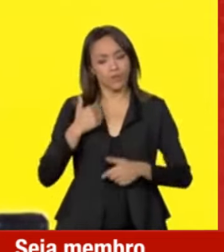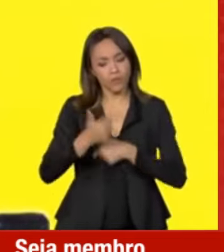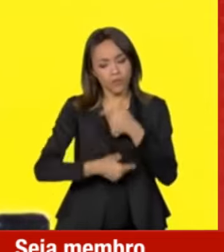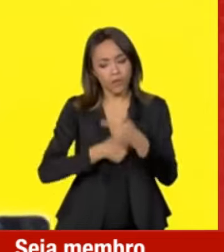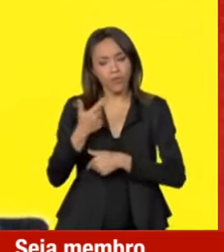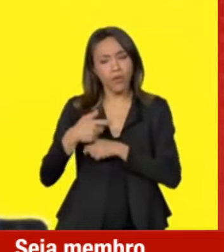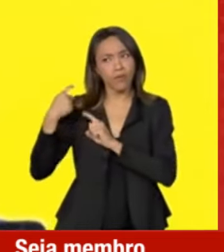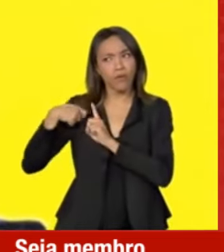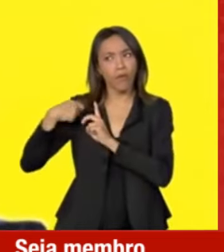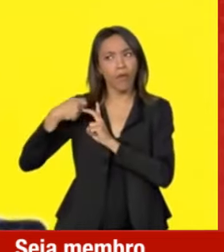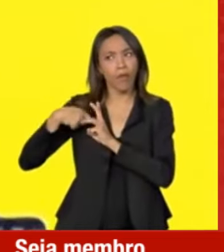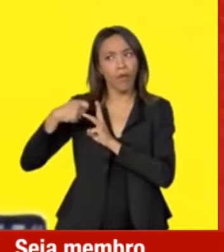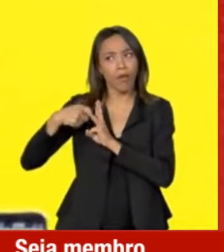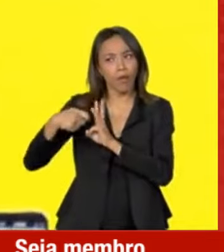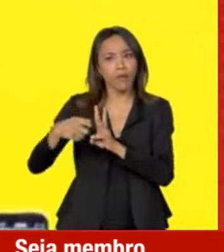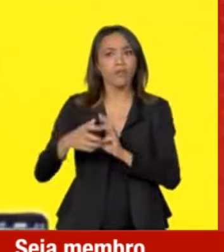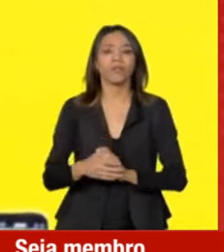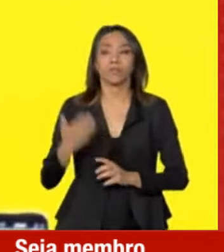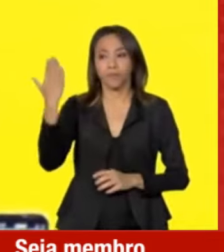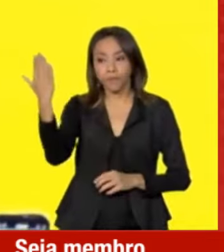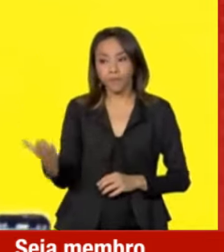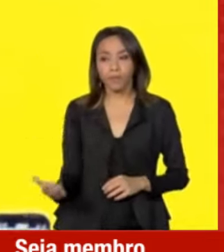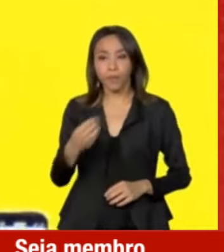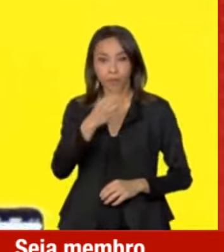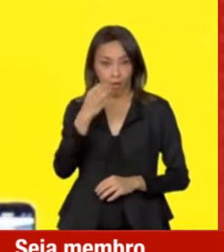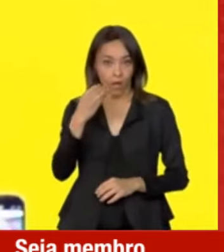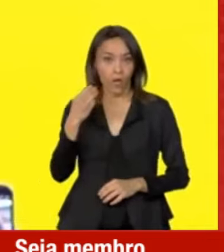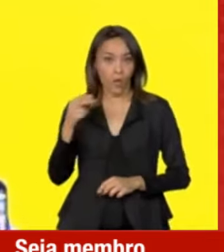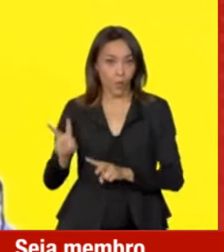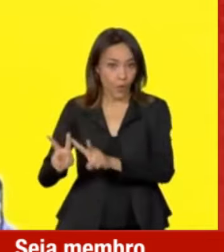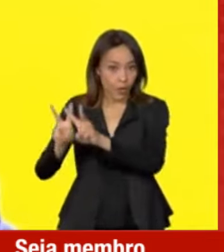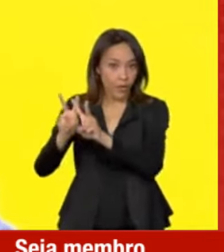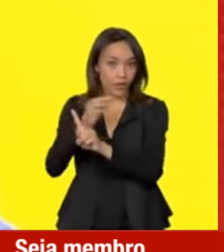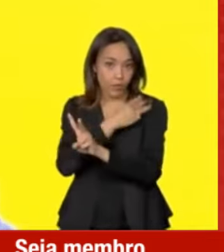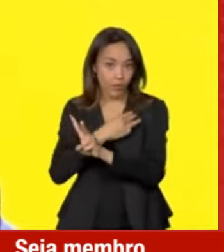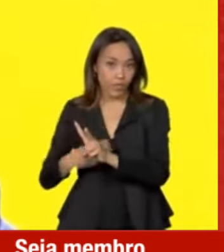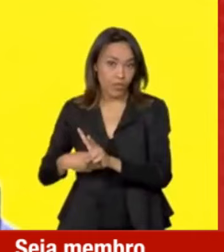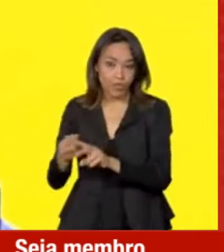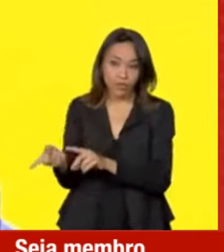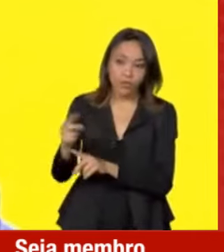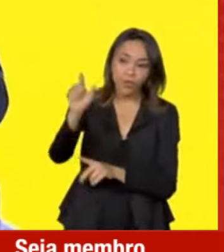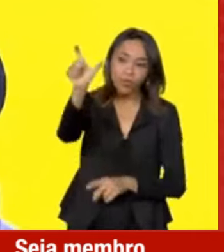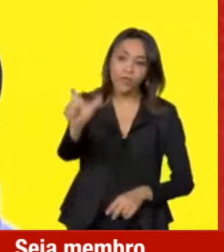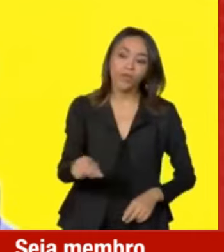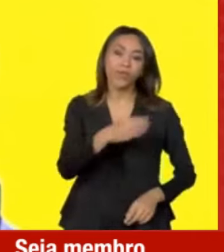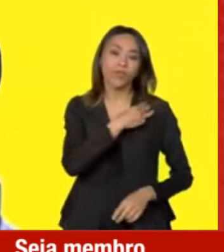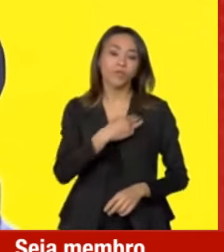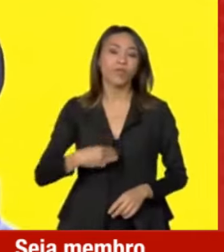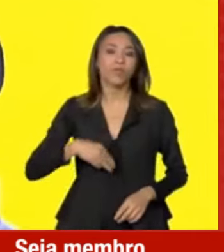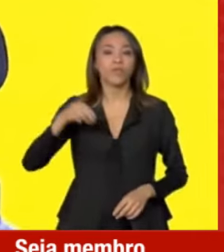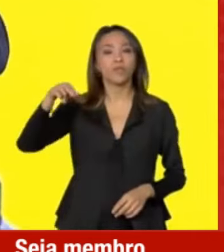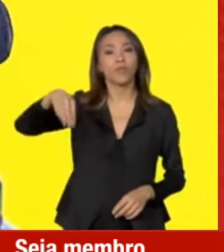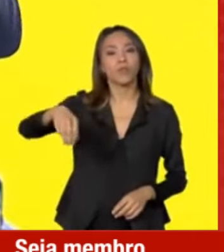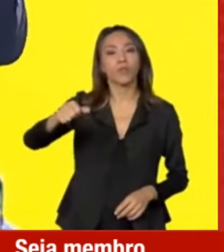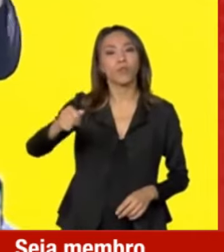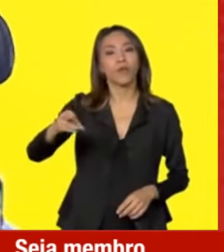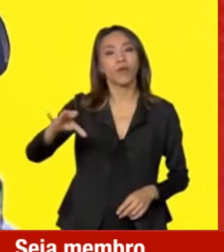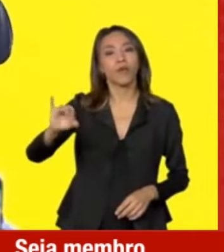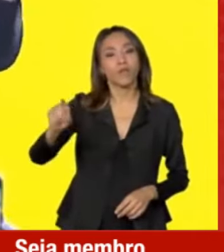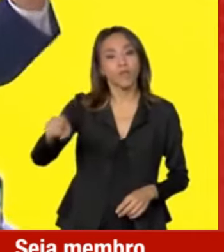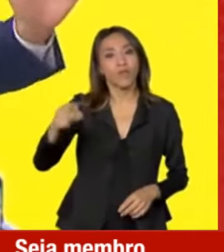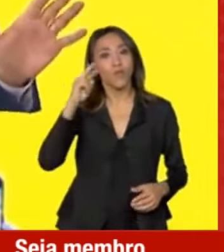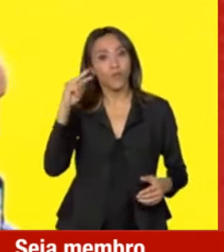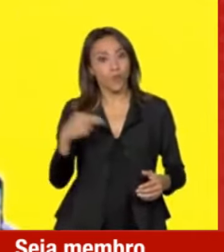esse ponto. Wellington e Márcio tiveram muita felicidade em ver nesse programa um leque,